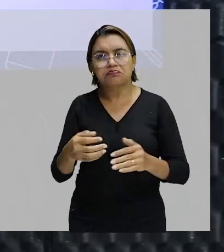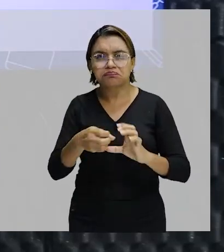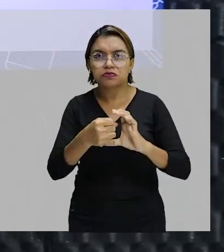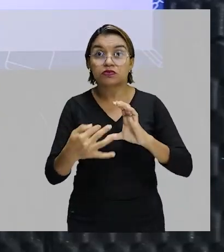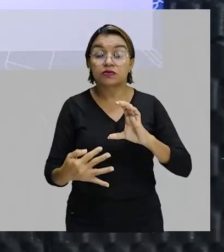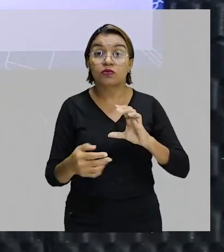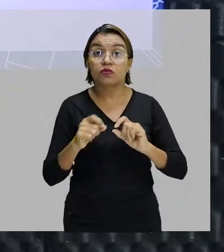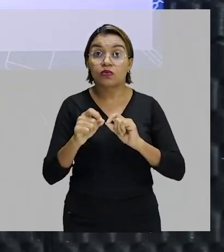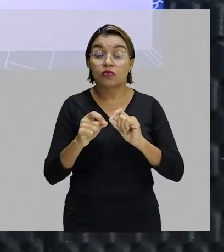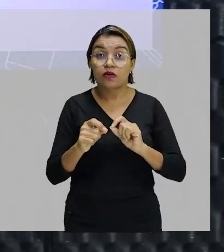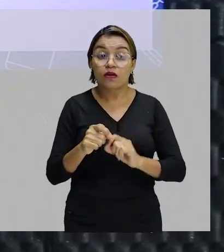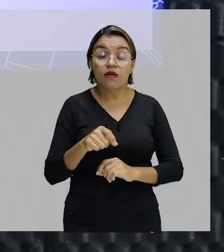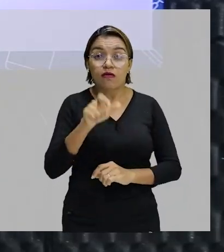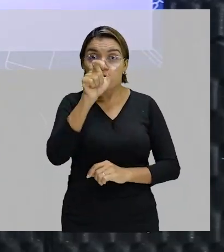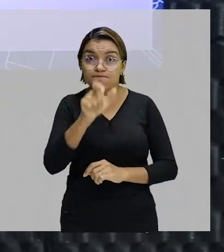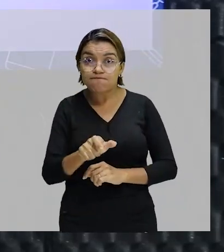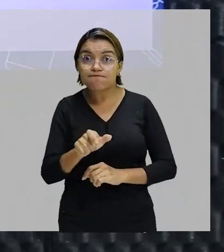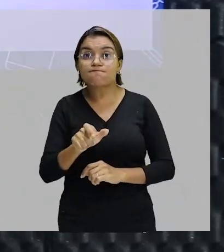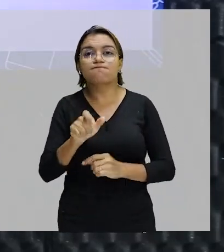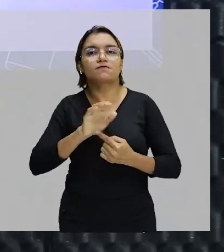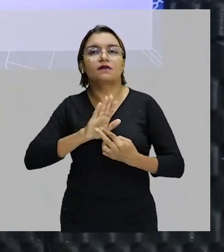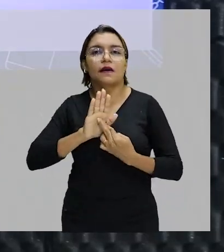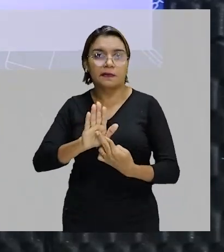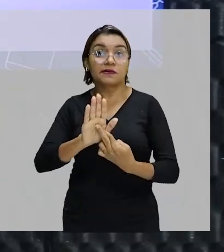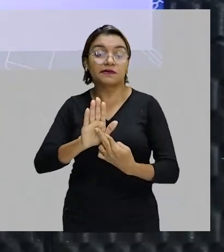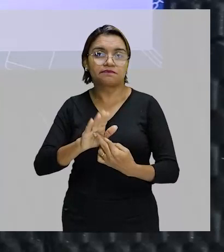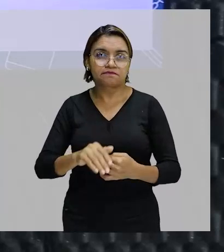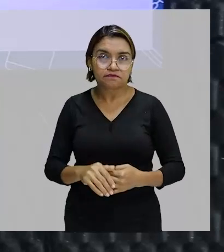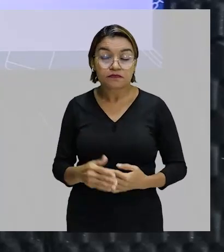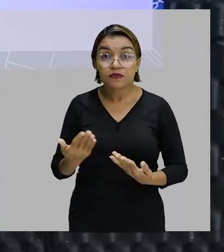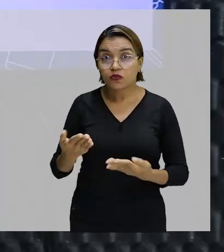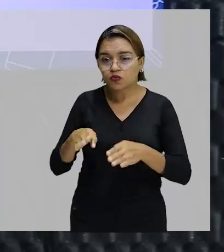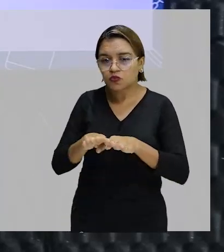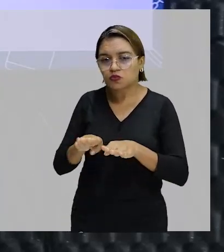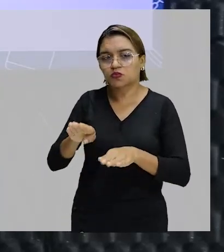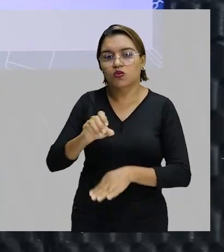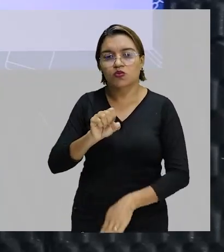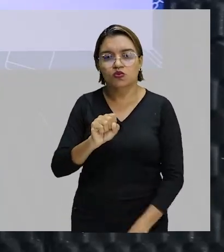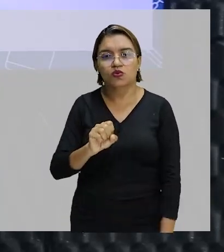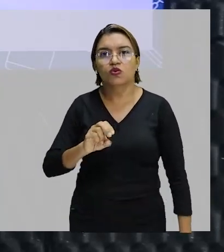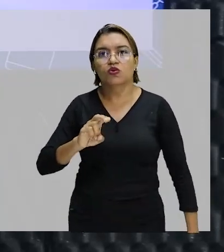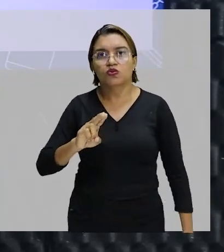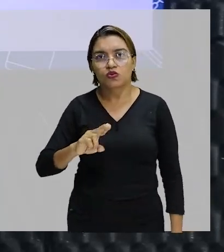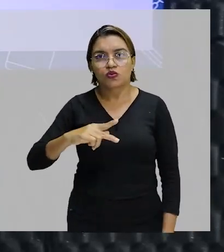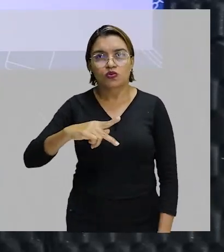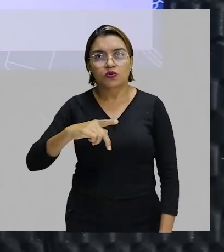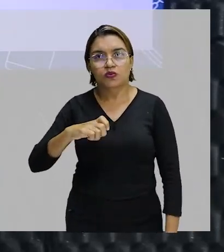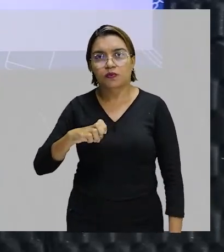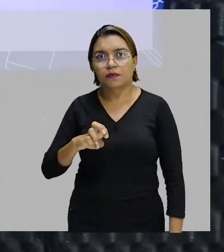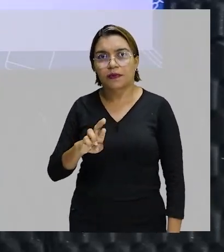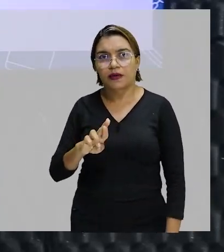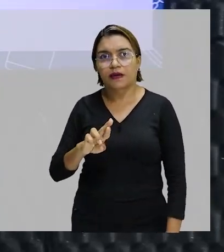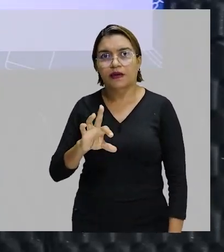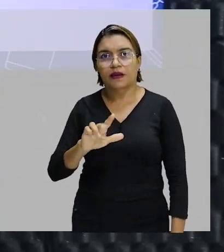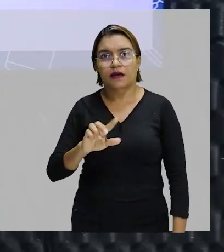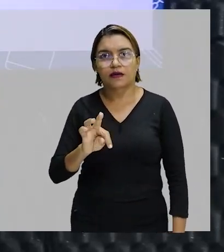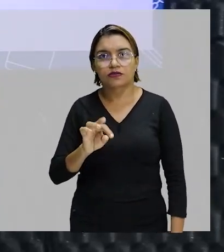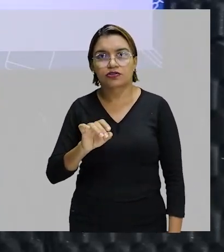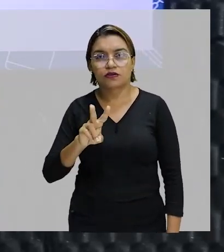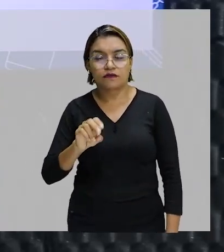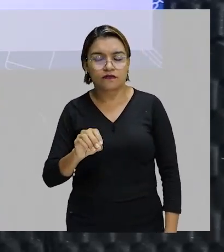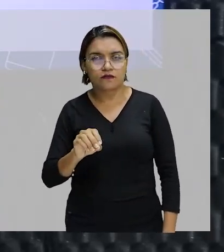a qual aquele sujeito representa. Por isso que no superlativo, como você tem destaque, não existe superlativo